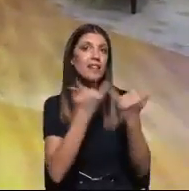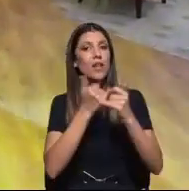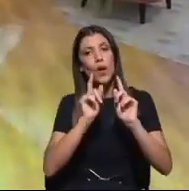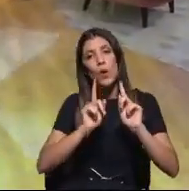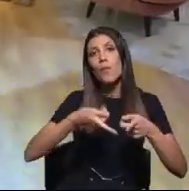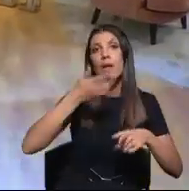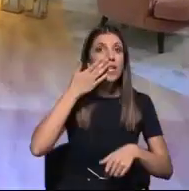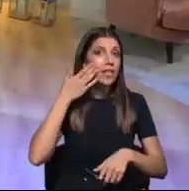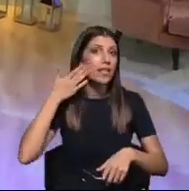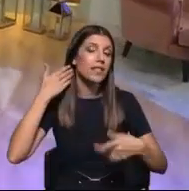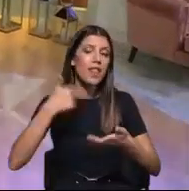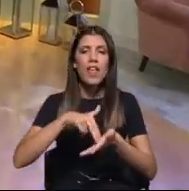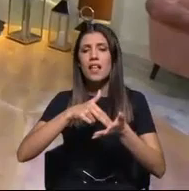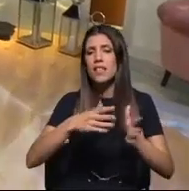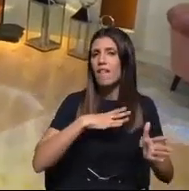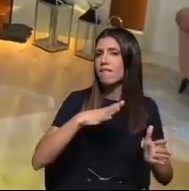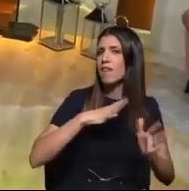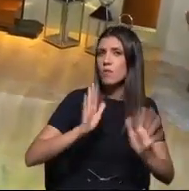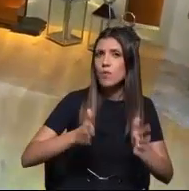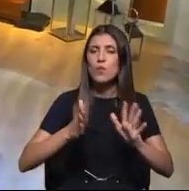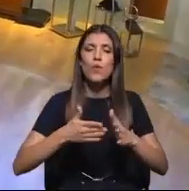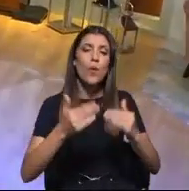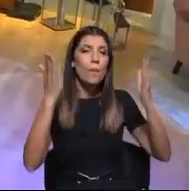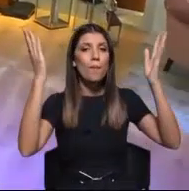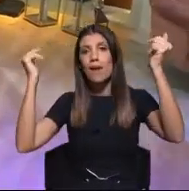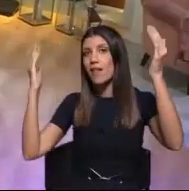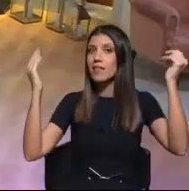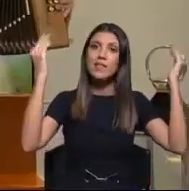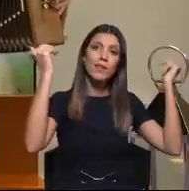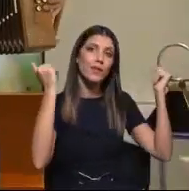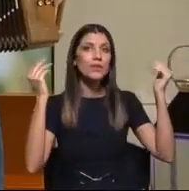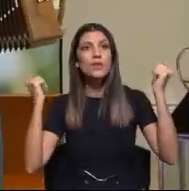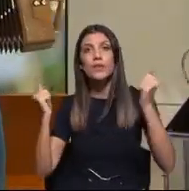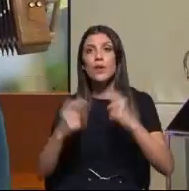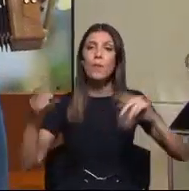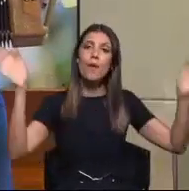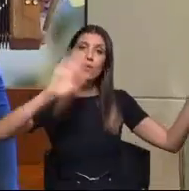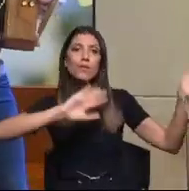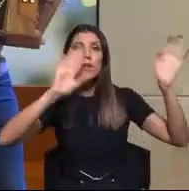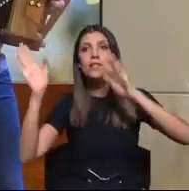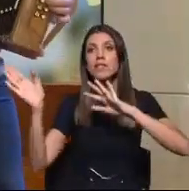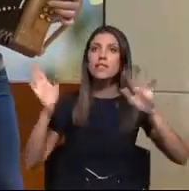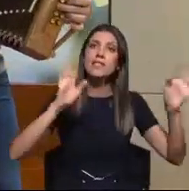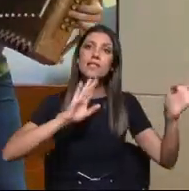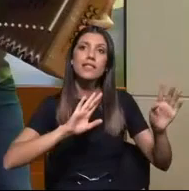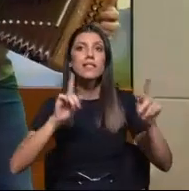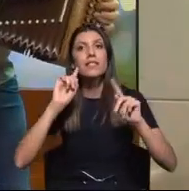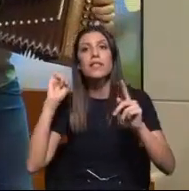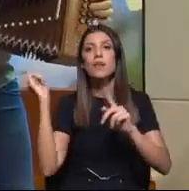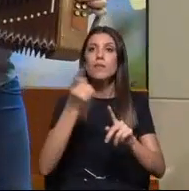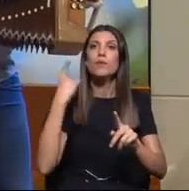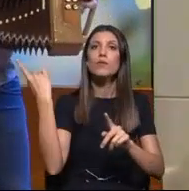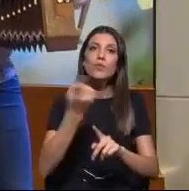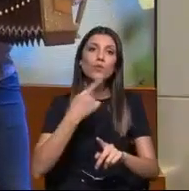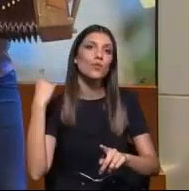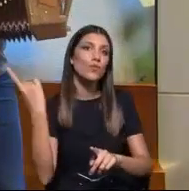começa cedo, dança sem medo o nosso manhão. Bota as mãos para cima e dá volta e